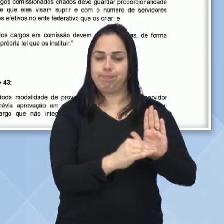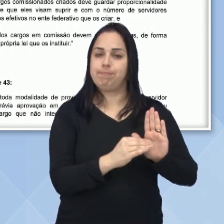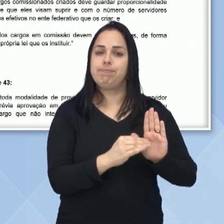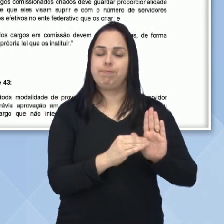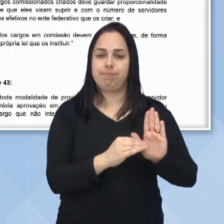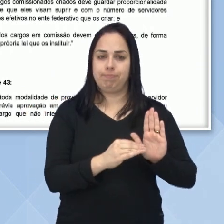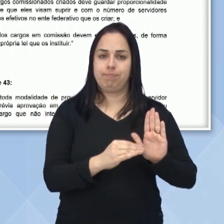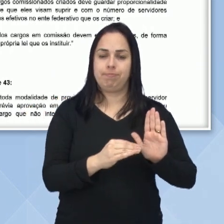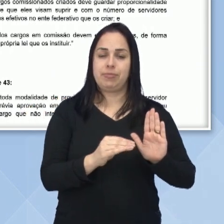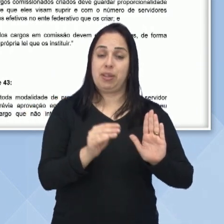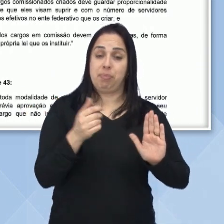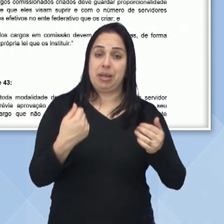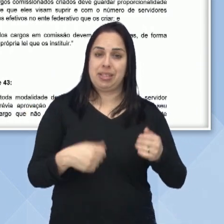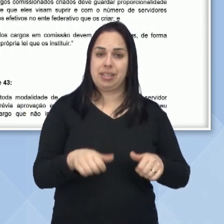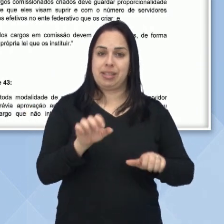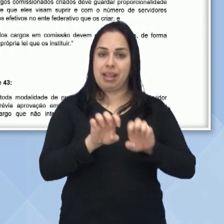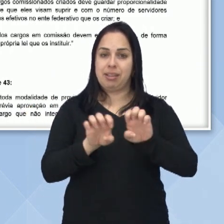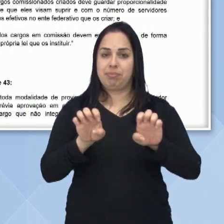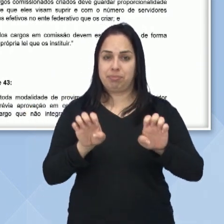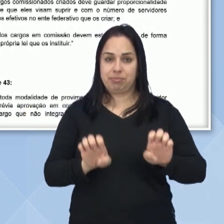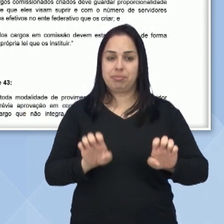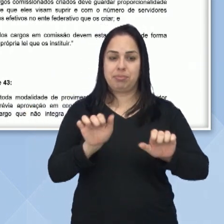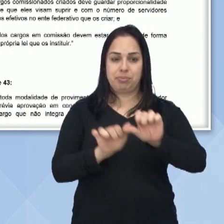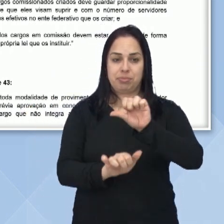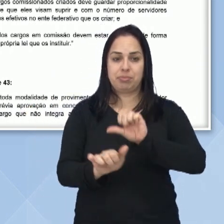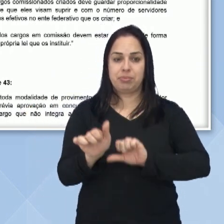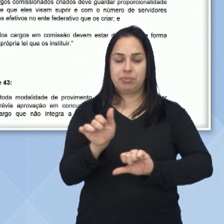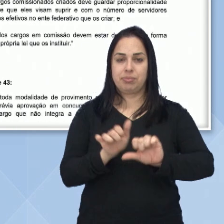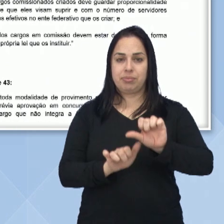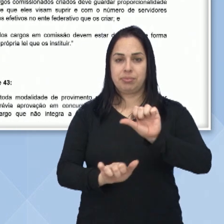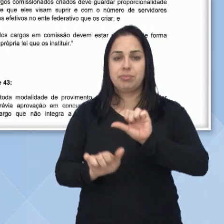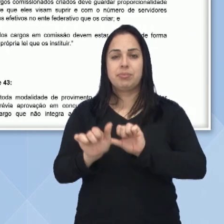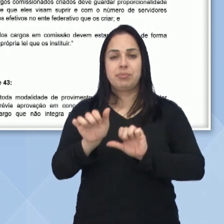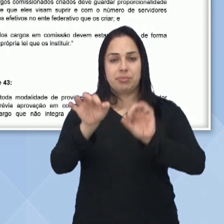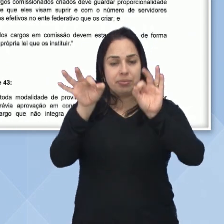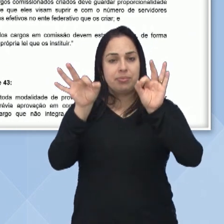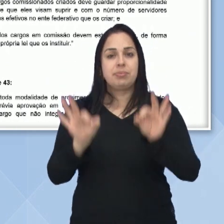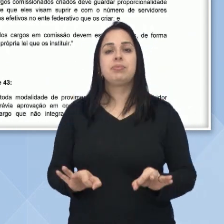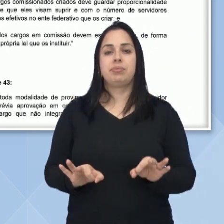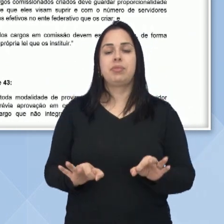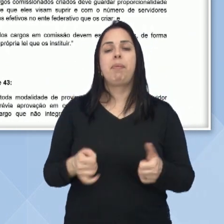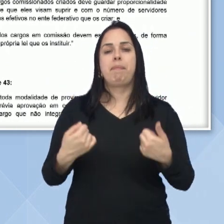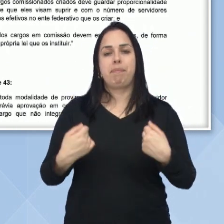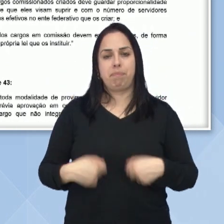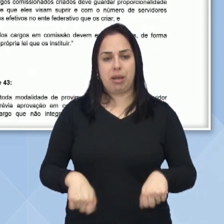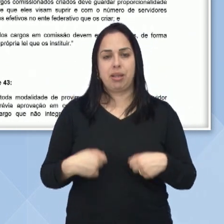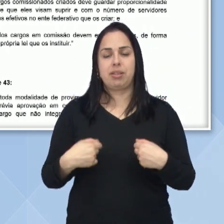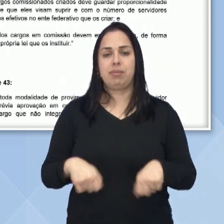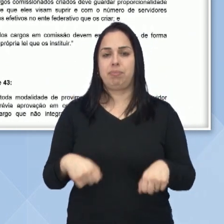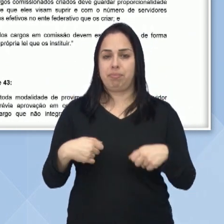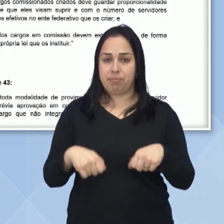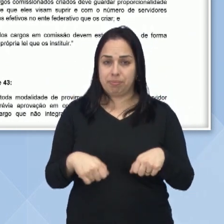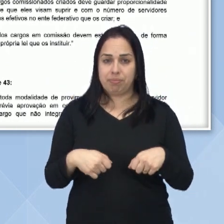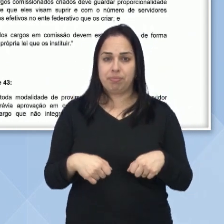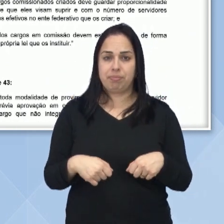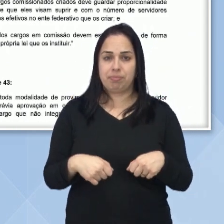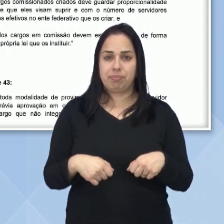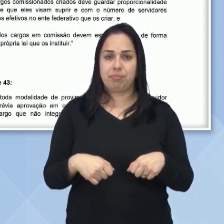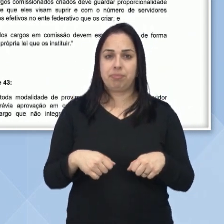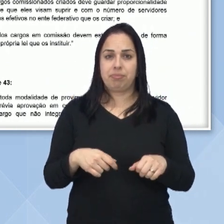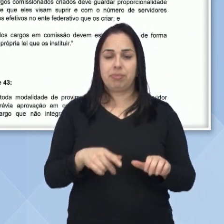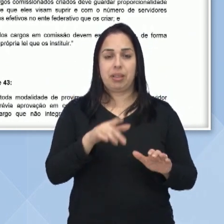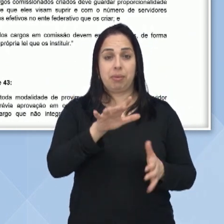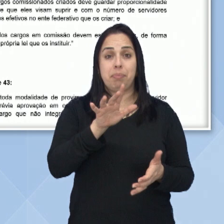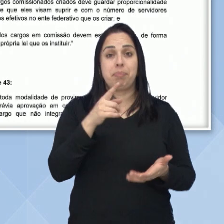que a reestruturação seja acertadamente instaurada após a